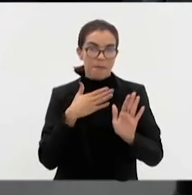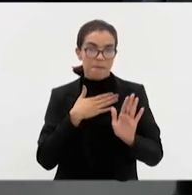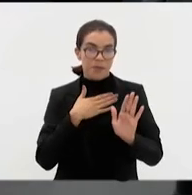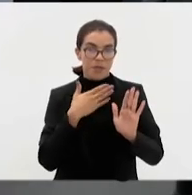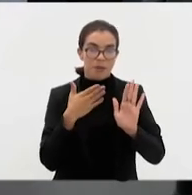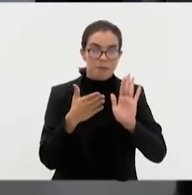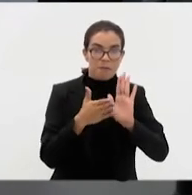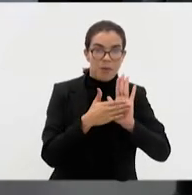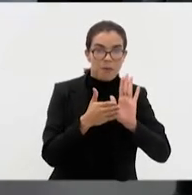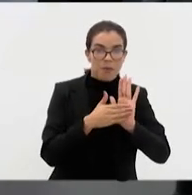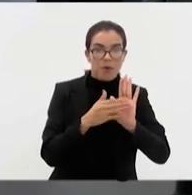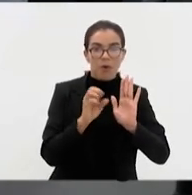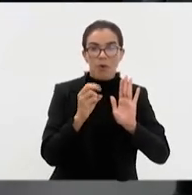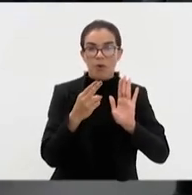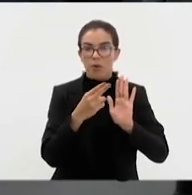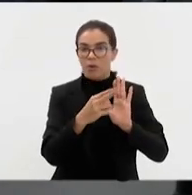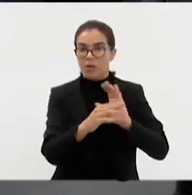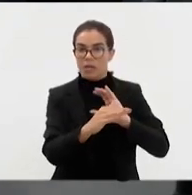que ele mandou?